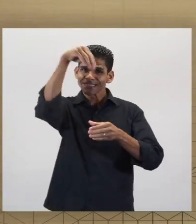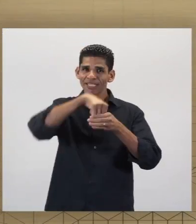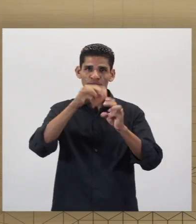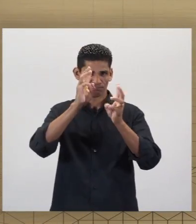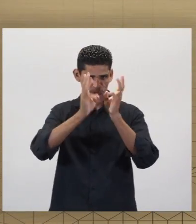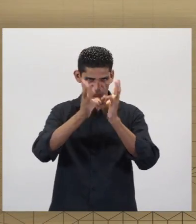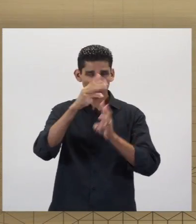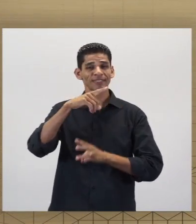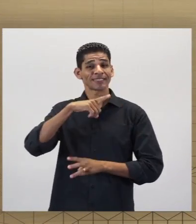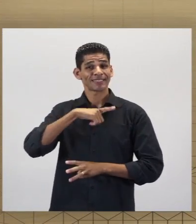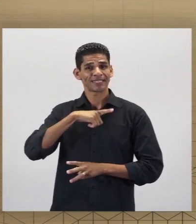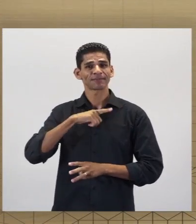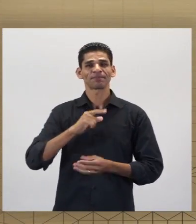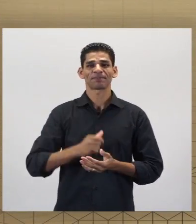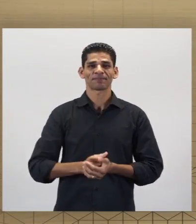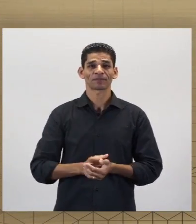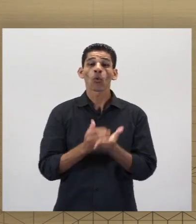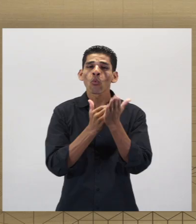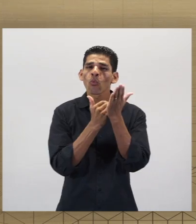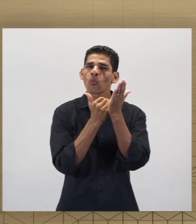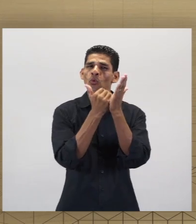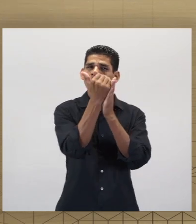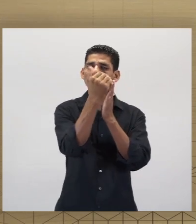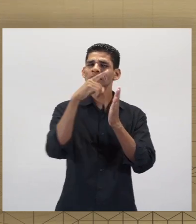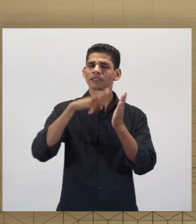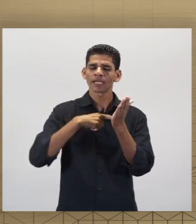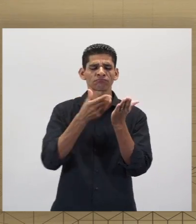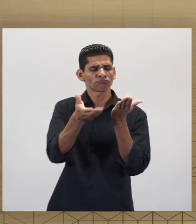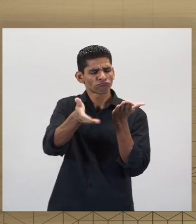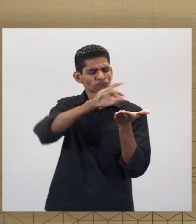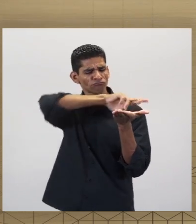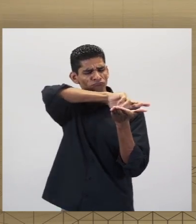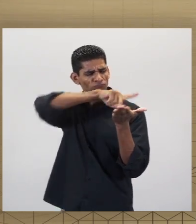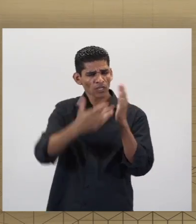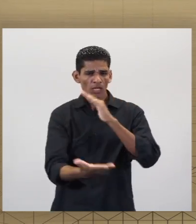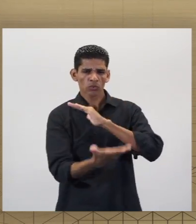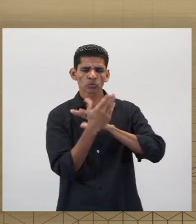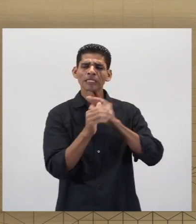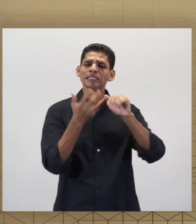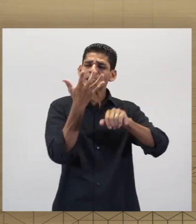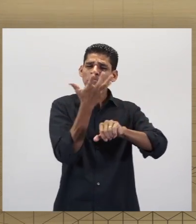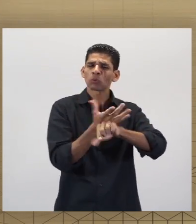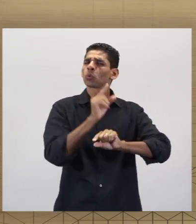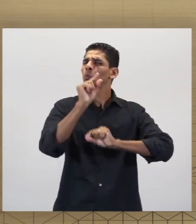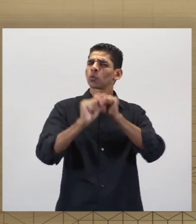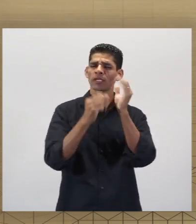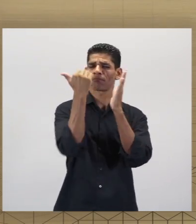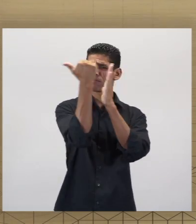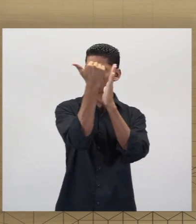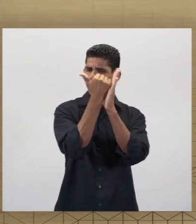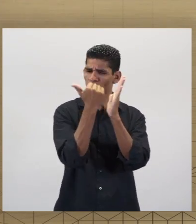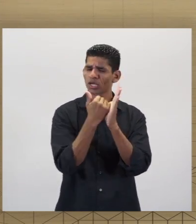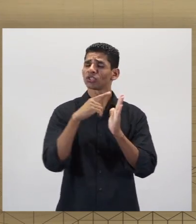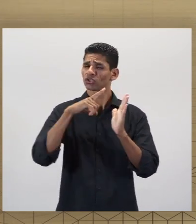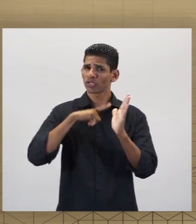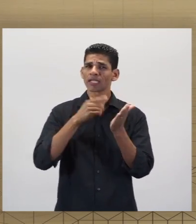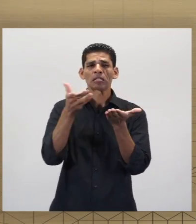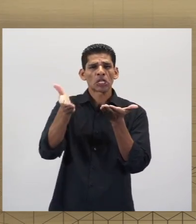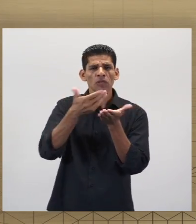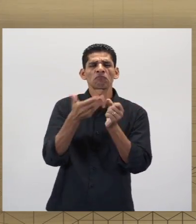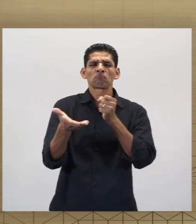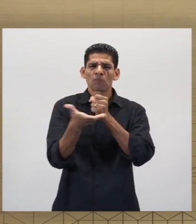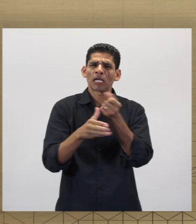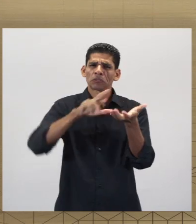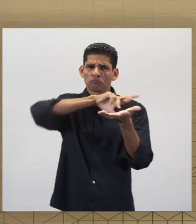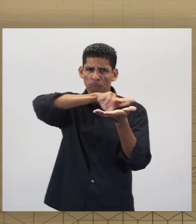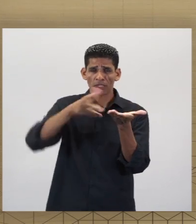Lá no Moodle, nós teremos, então, logo no início, todas as instruções sobre como vai funcionar a disciplina. Teremos o programa da disciplina, a